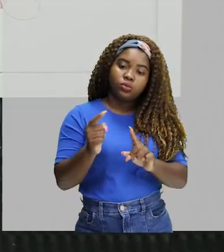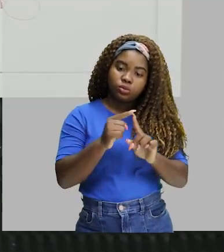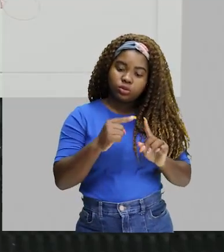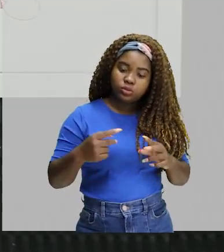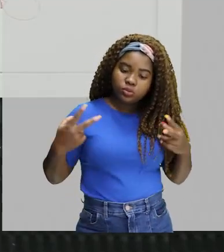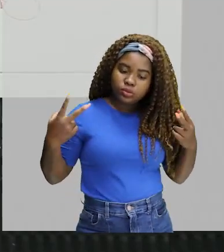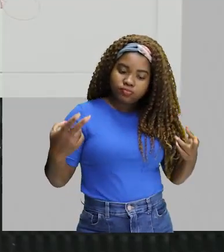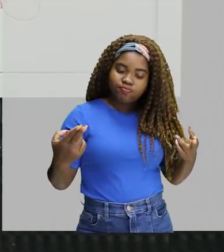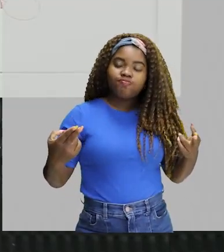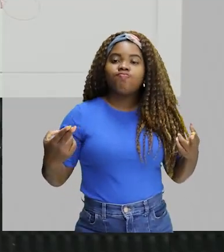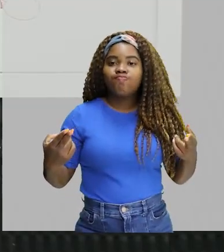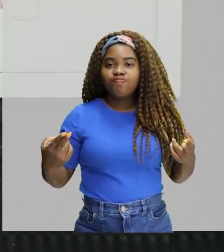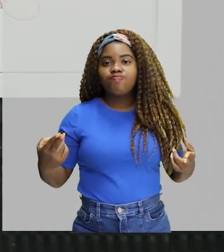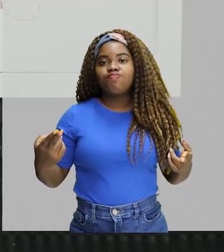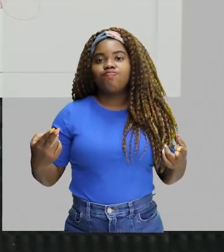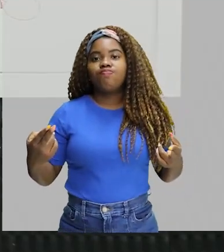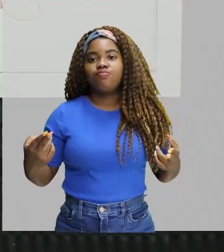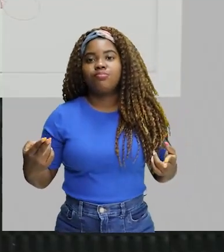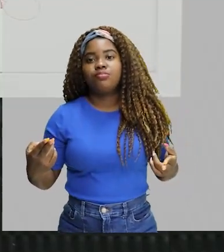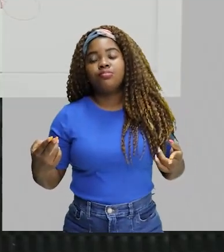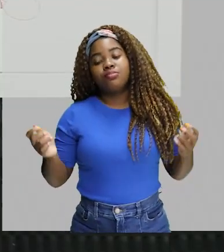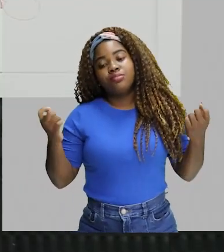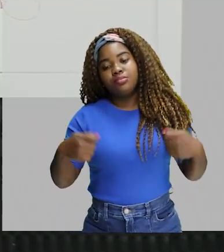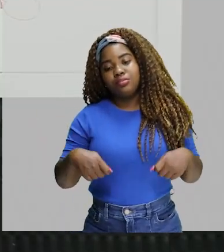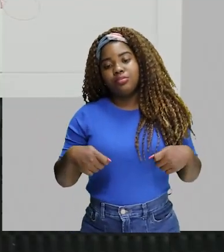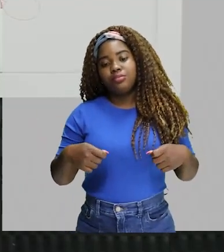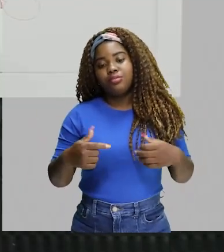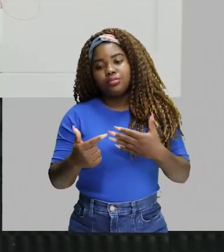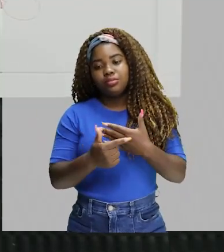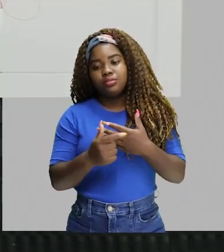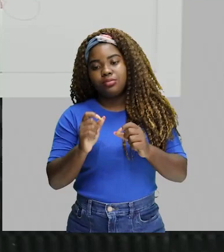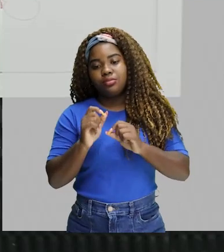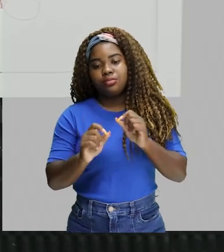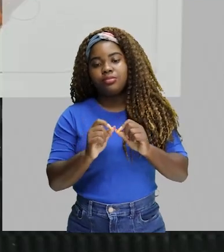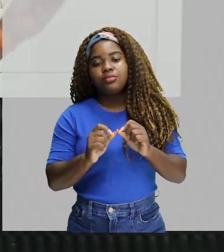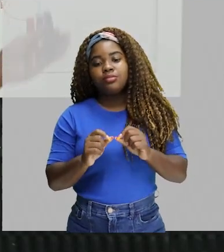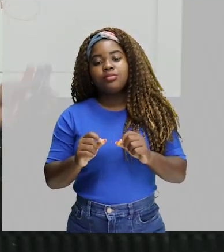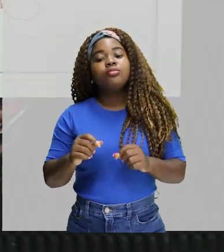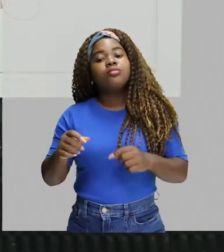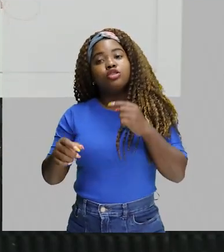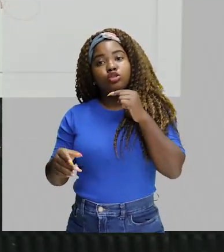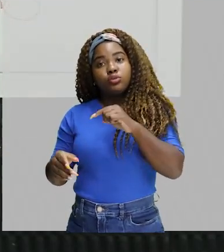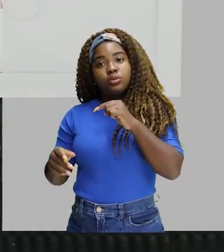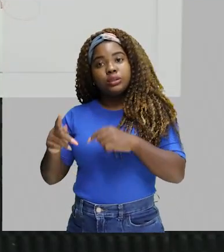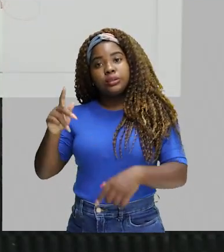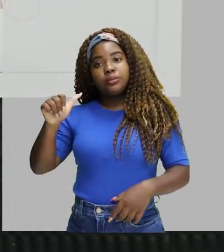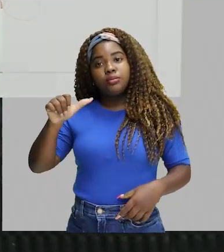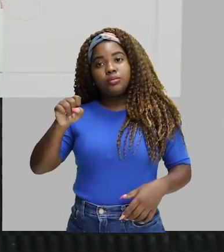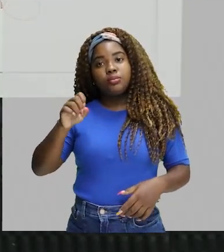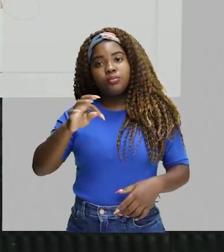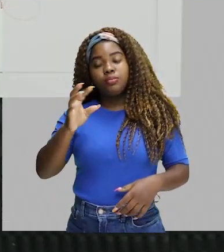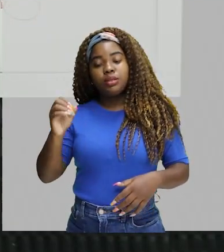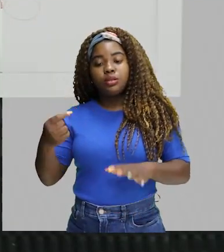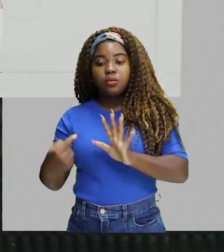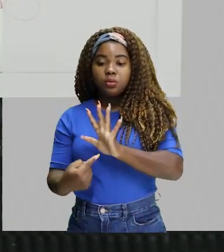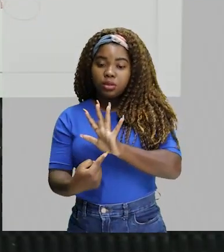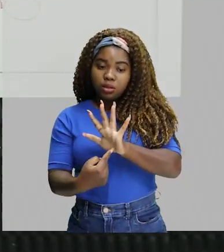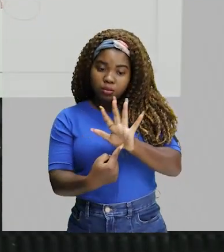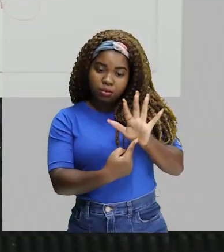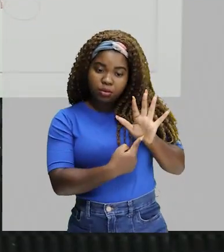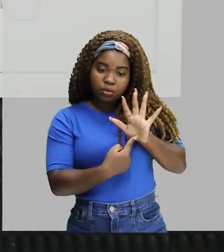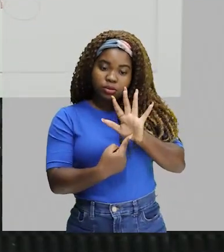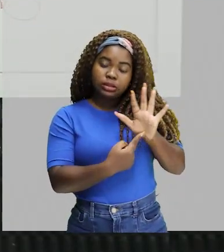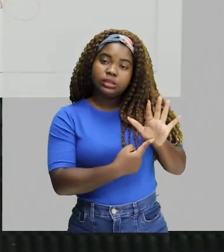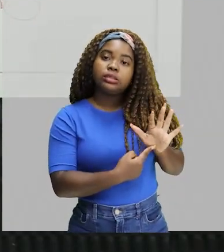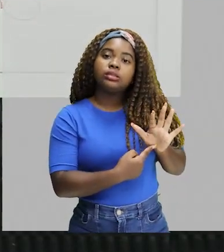iguais. Claro que isto é permitido em função, obviamente, de Platão ter mostrado, demonstrado através